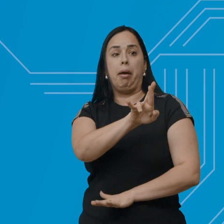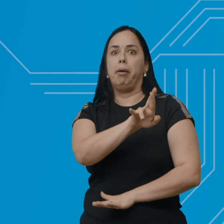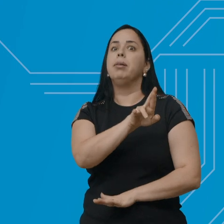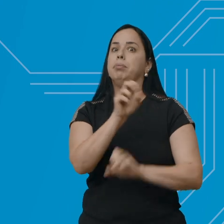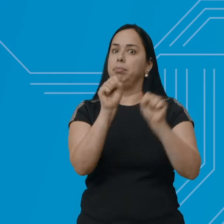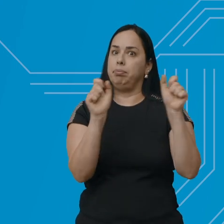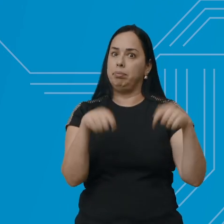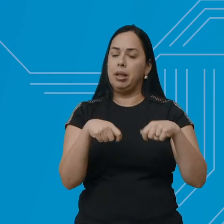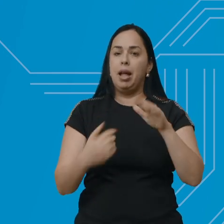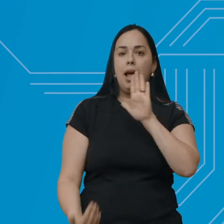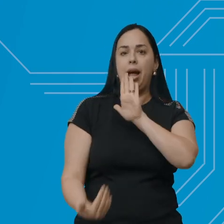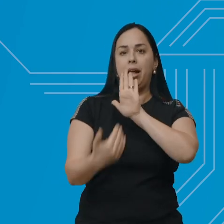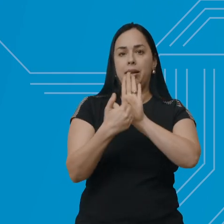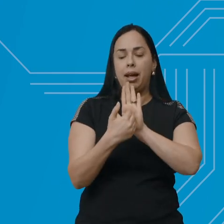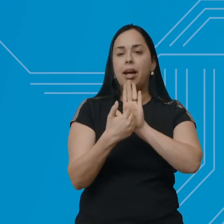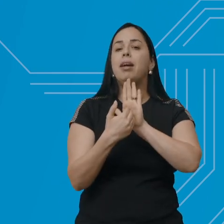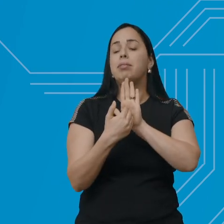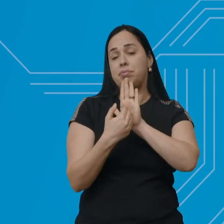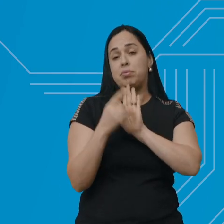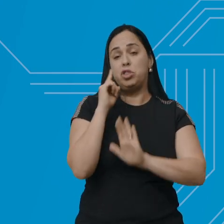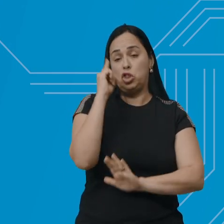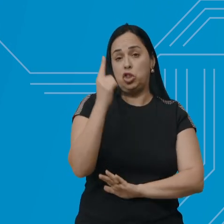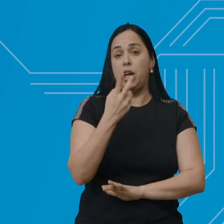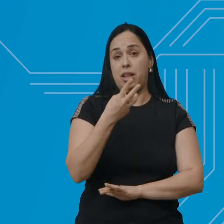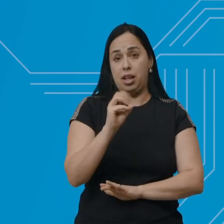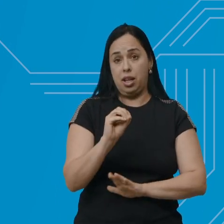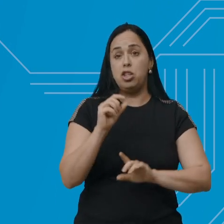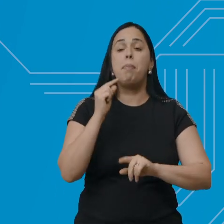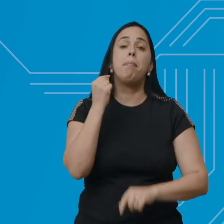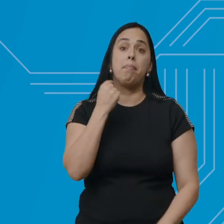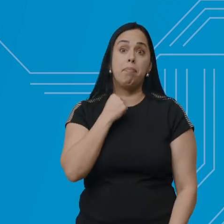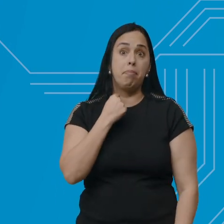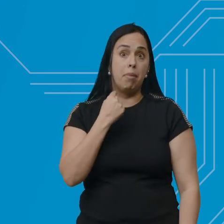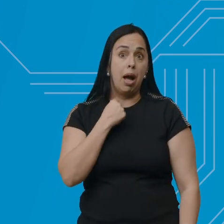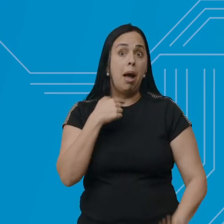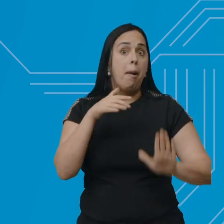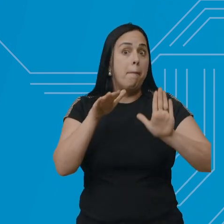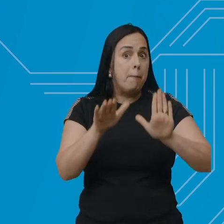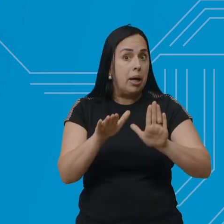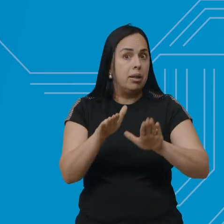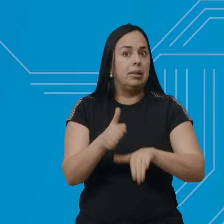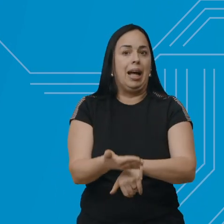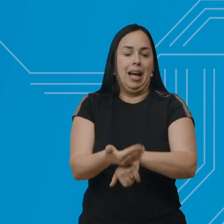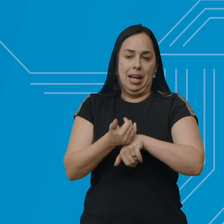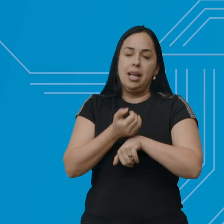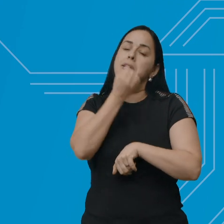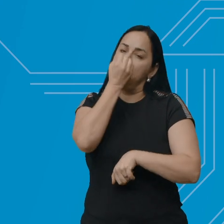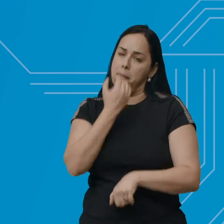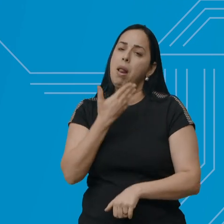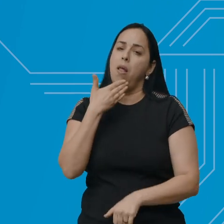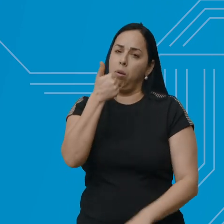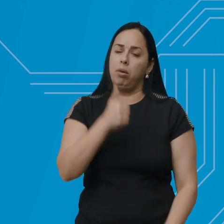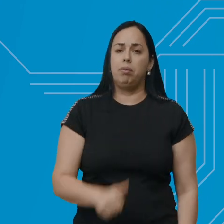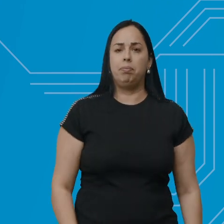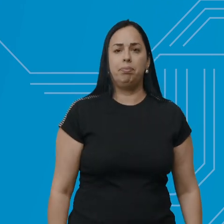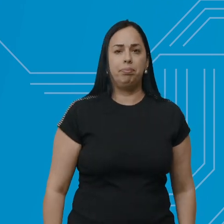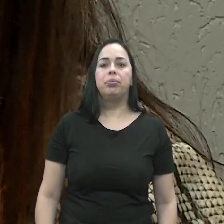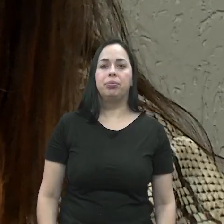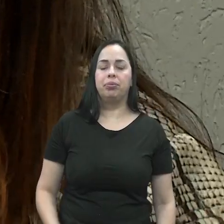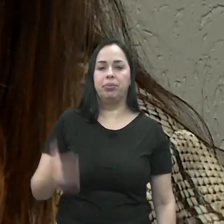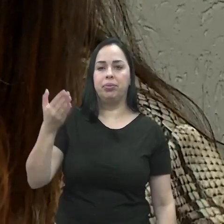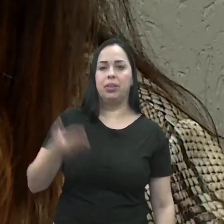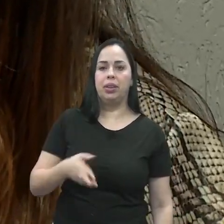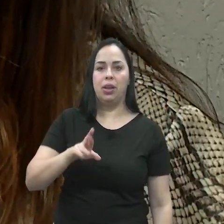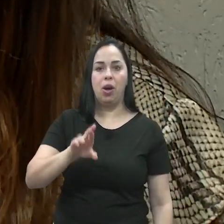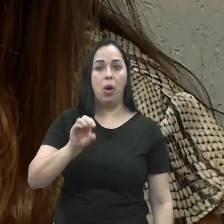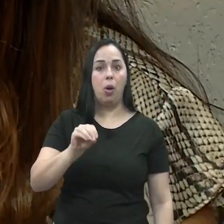Federal. O prazo final de entrega da declaração é no dia 30 de maio, mas é bom não deixar para a última hora.